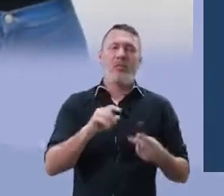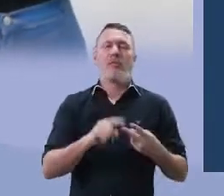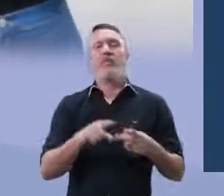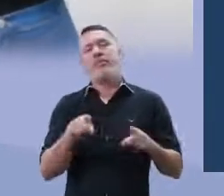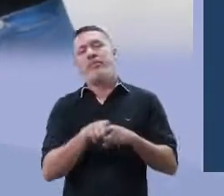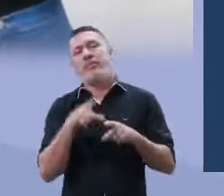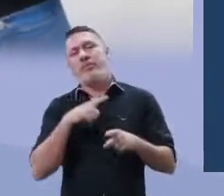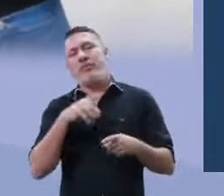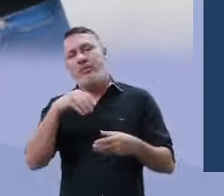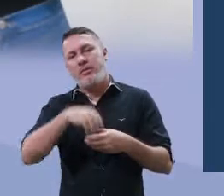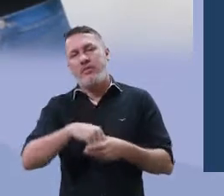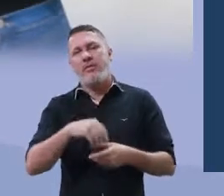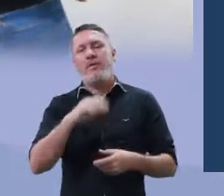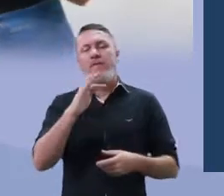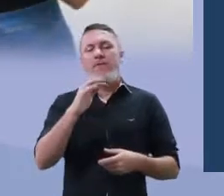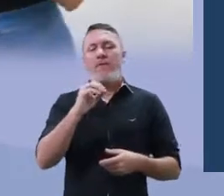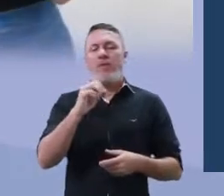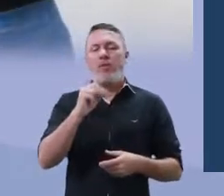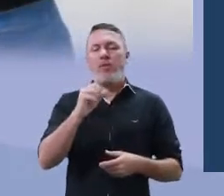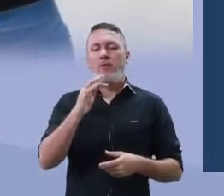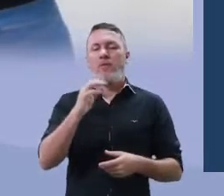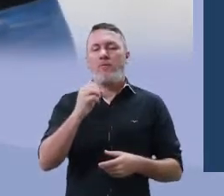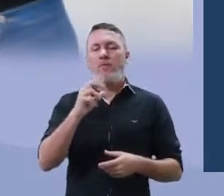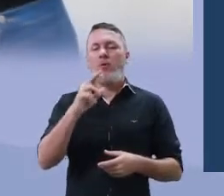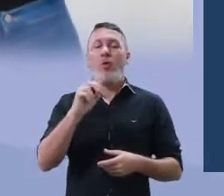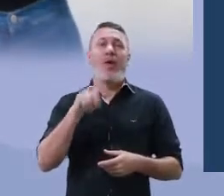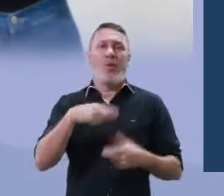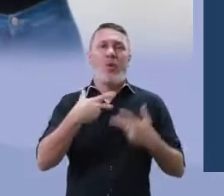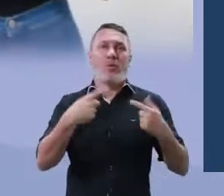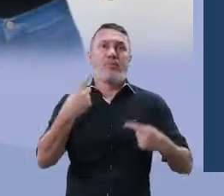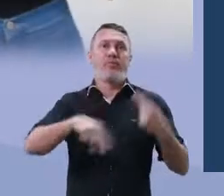de nitrato, né, de nitrogênio, quando a gente trata